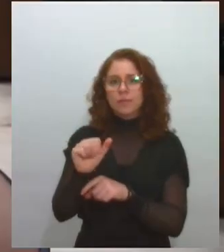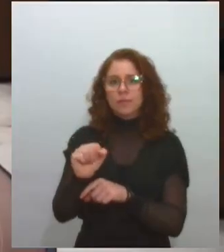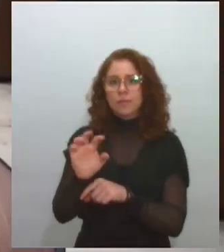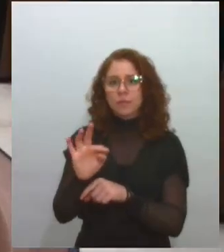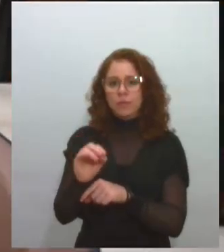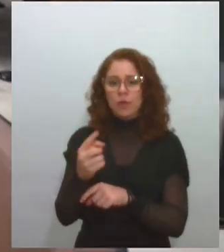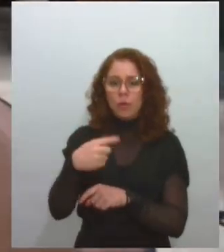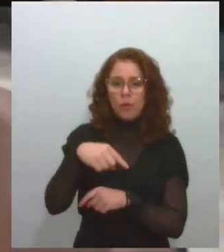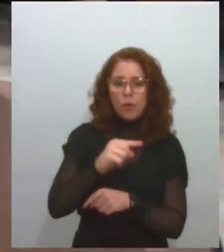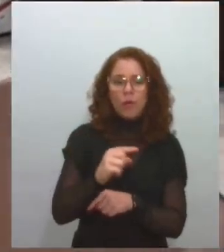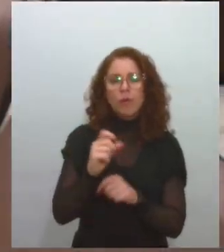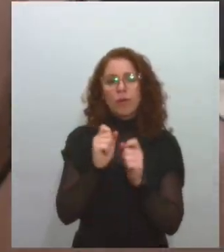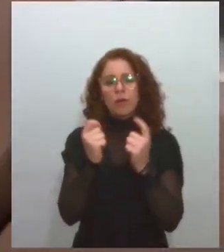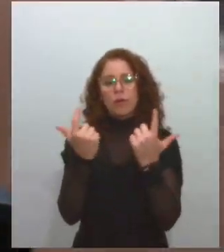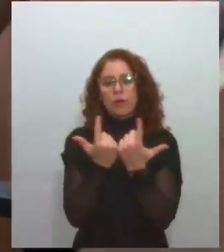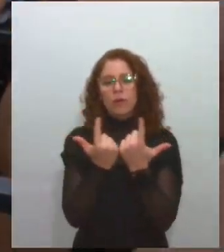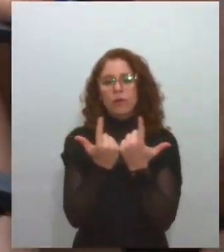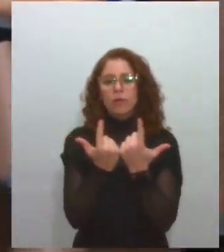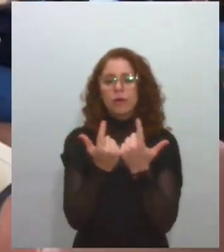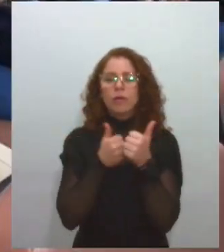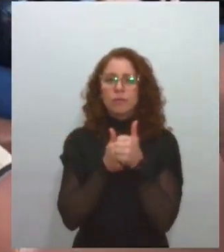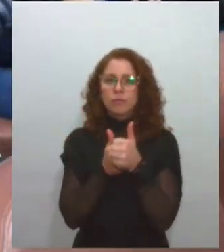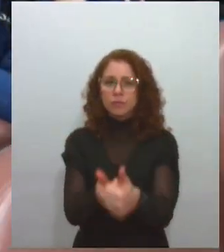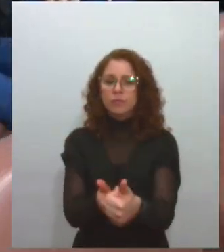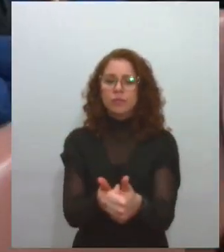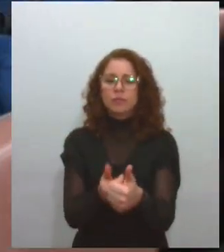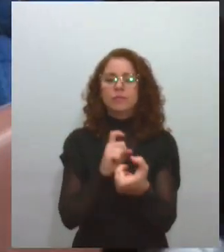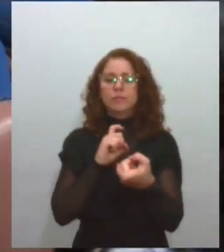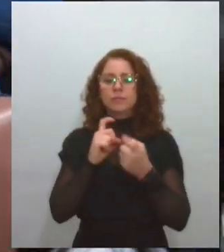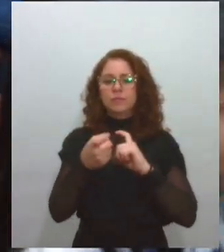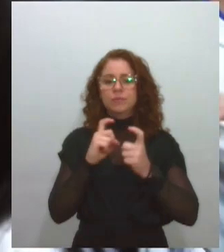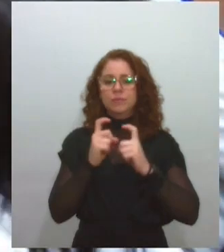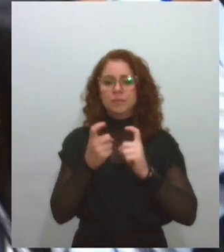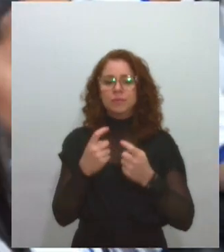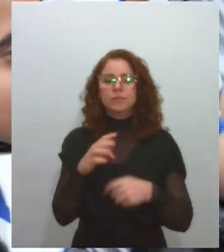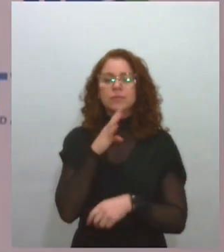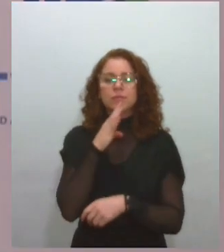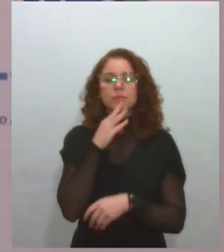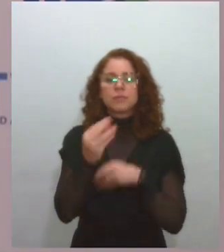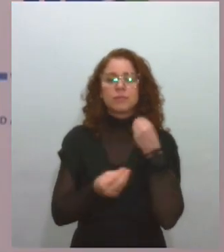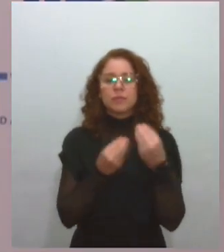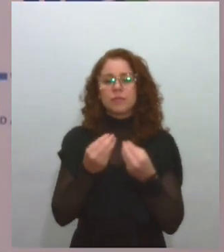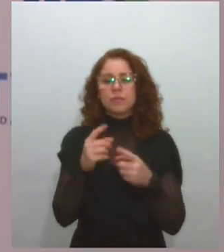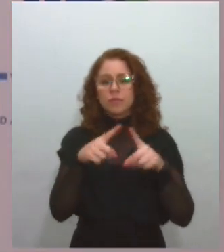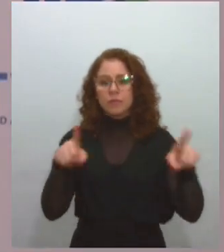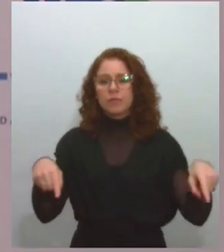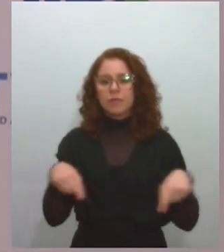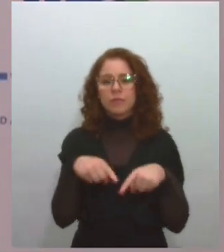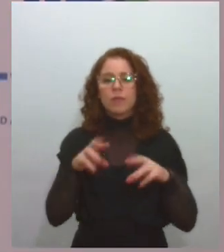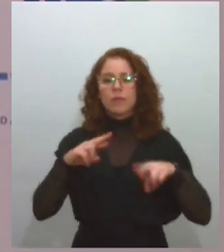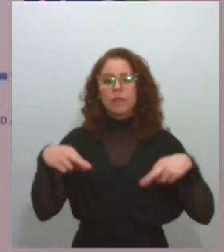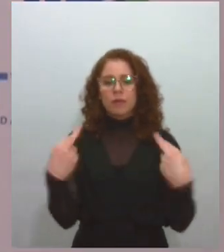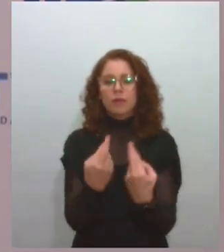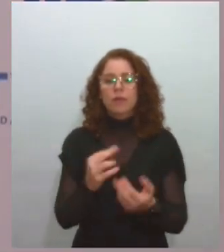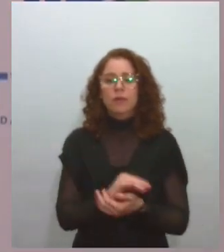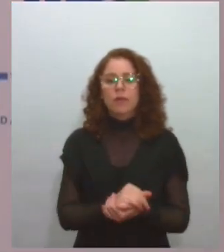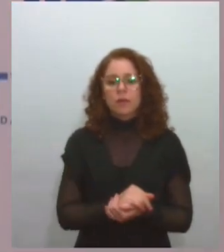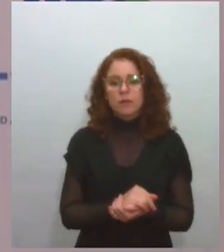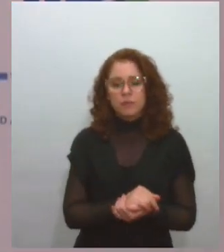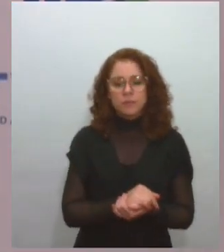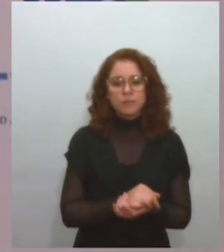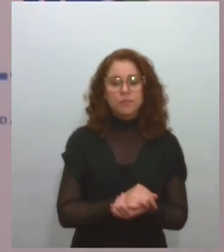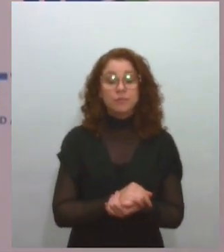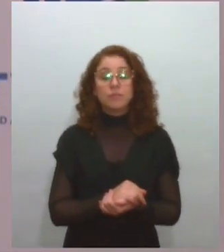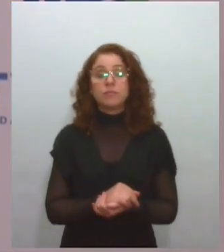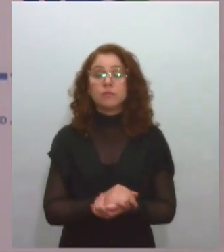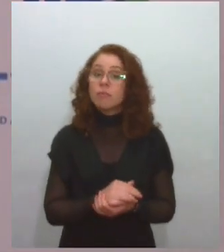Sergipe para acompanhar uma sessão plenária e conhecer a sala das comissões. Com certeza o que mais me chamou a atenção foi o